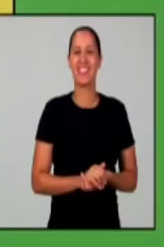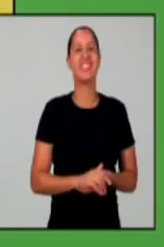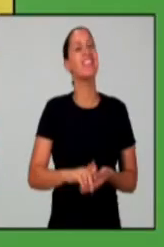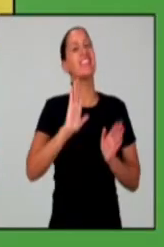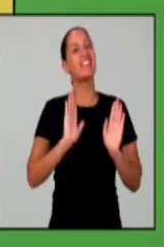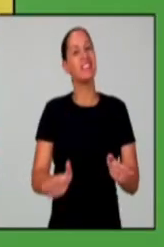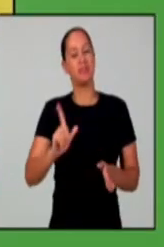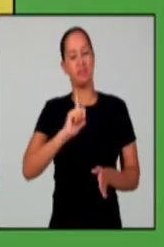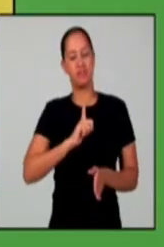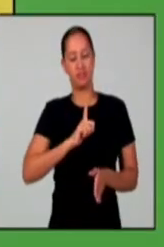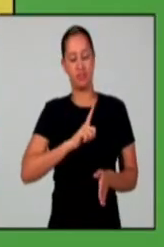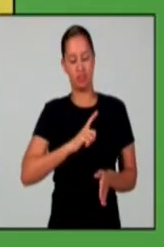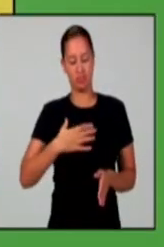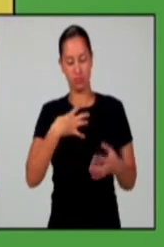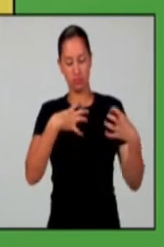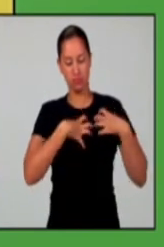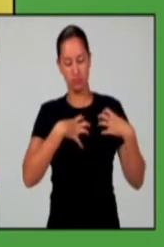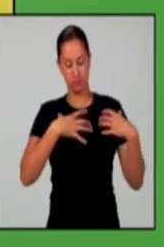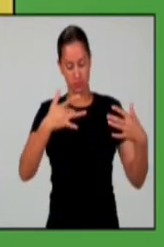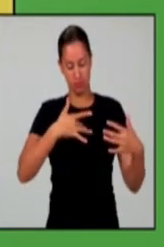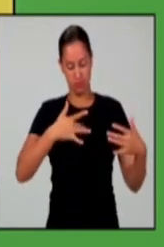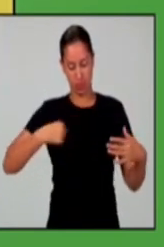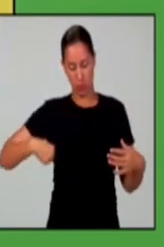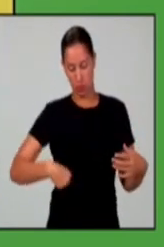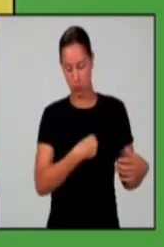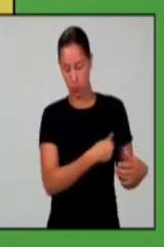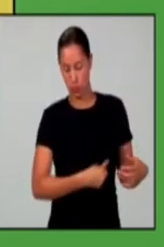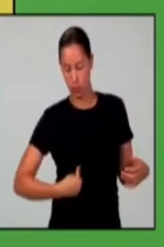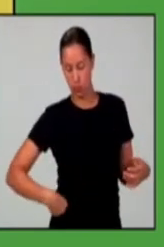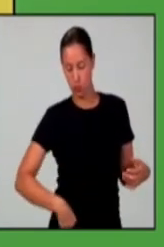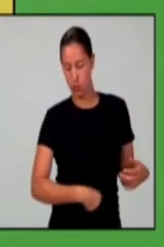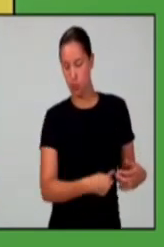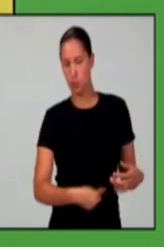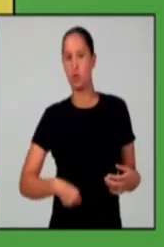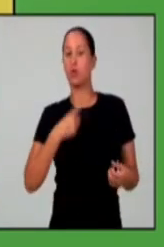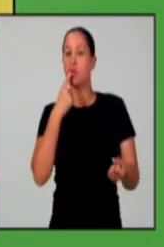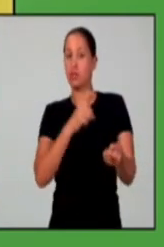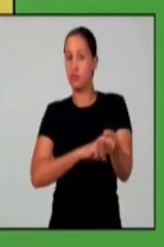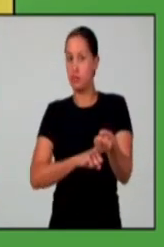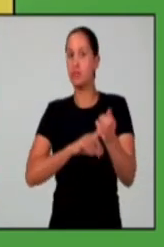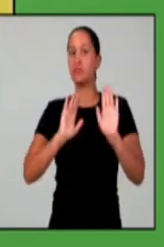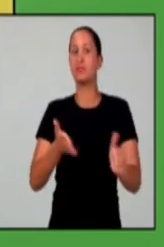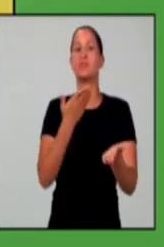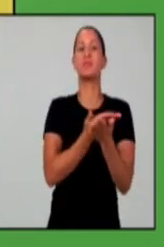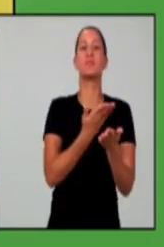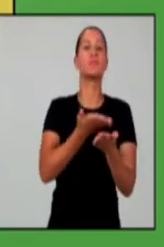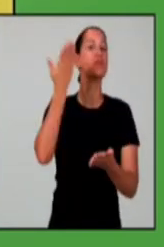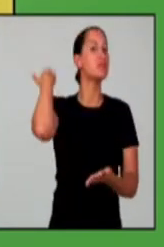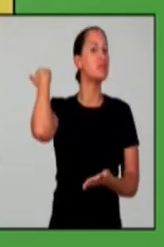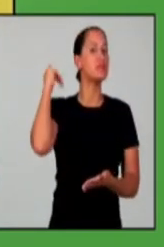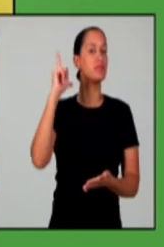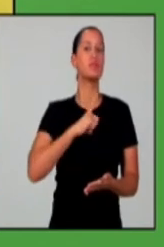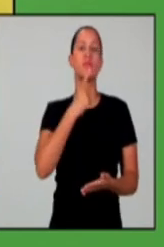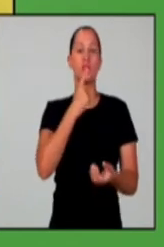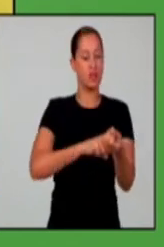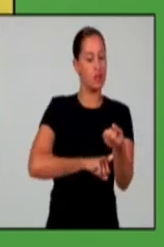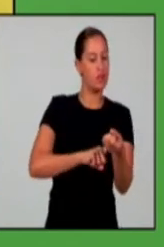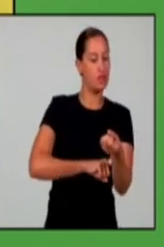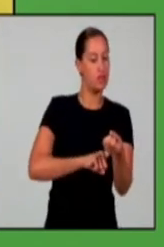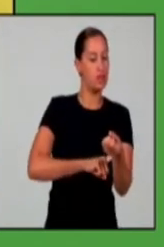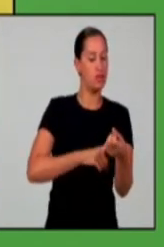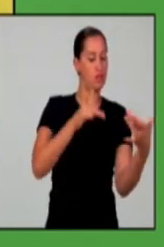O sistema circulatório transporta calor dentro do corpo. E na nossa primeira teleaula, você também aprendeu que o sangue transporta oxigênio e